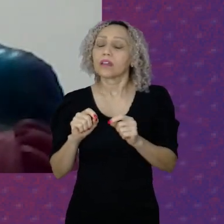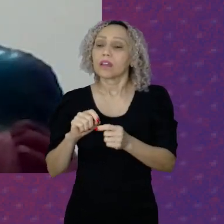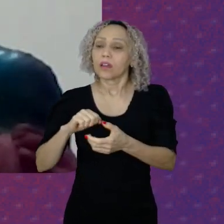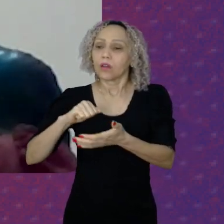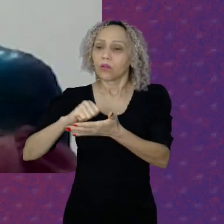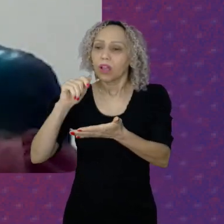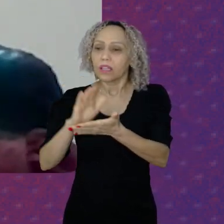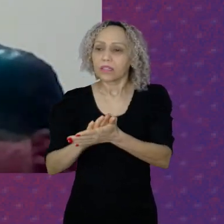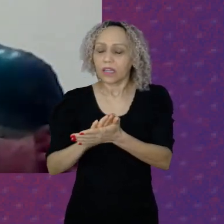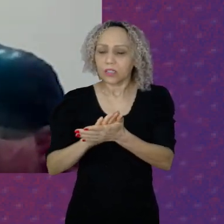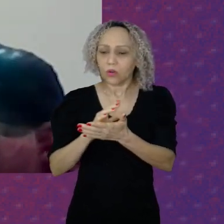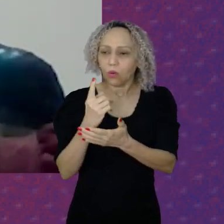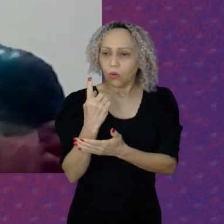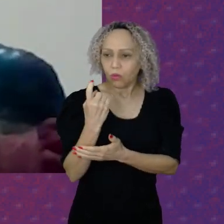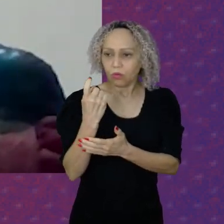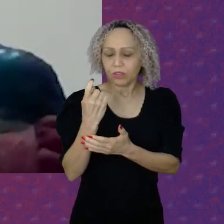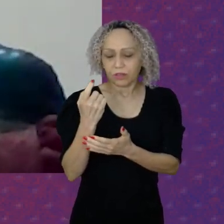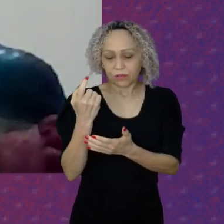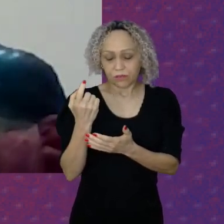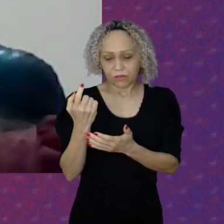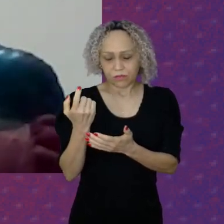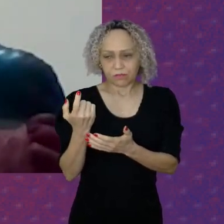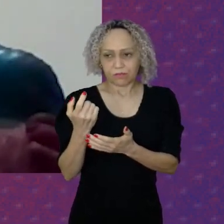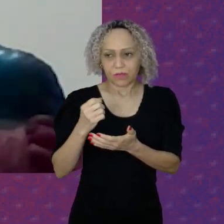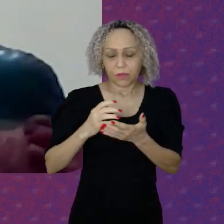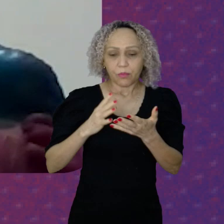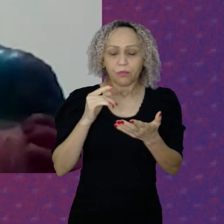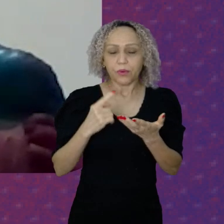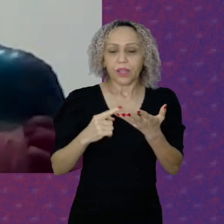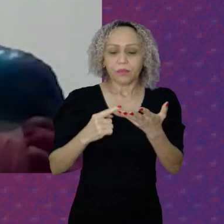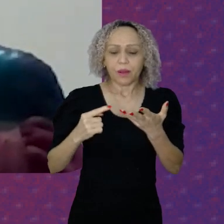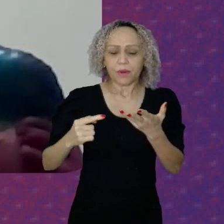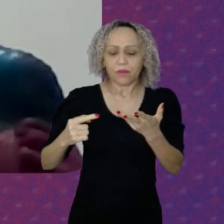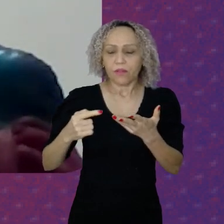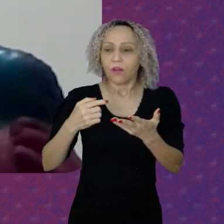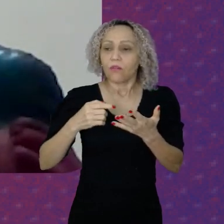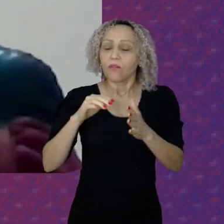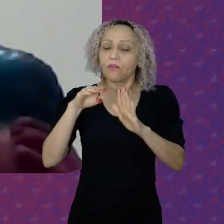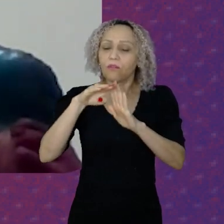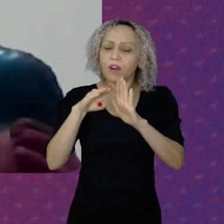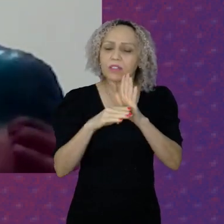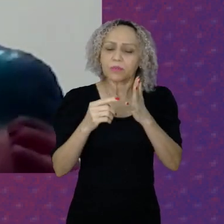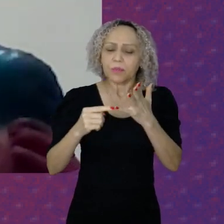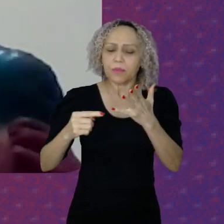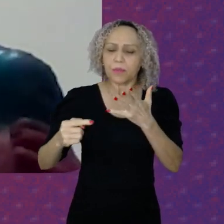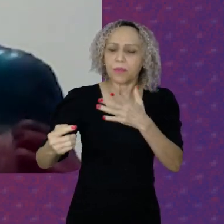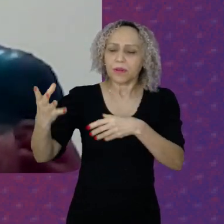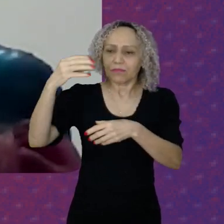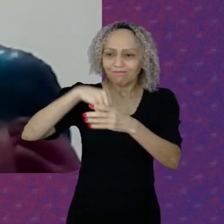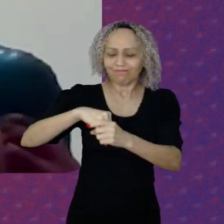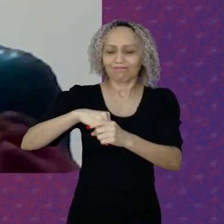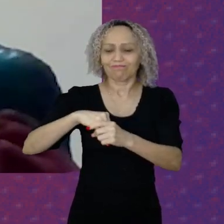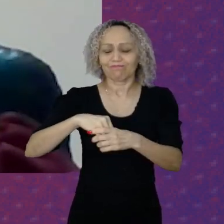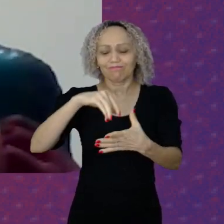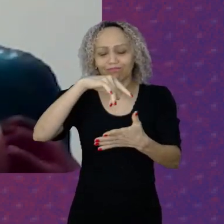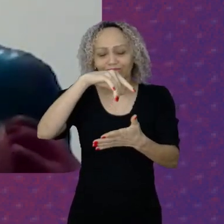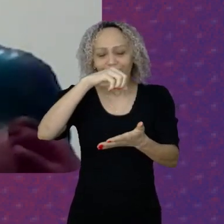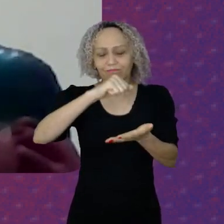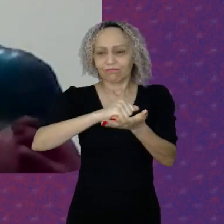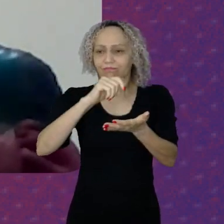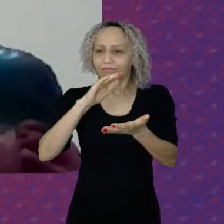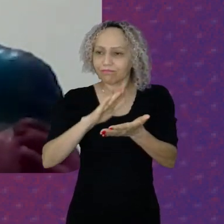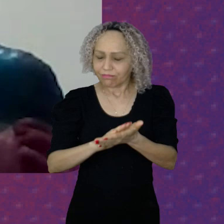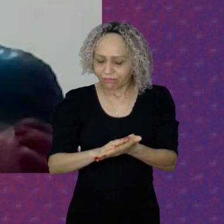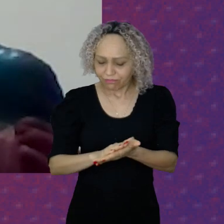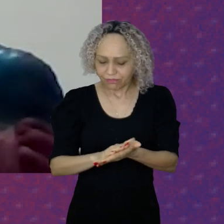e também essa perspectiva de retomada, porque o cadastro único ele passou por um período de transição